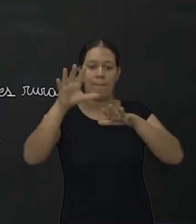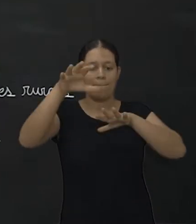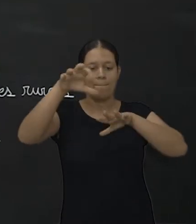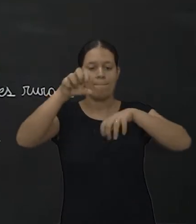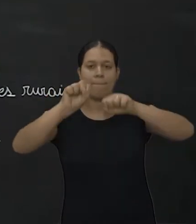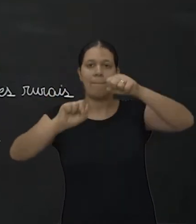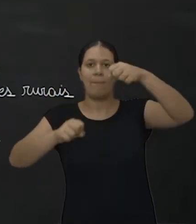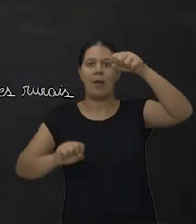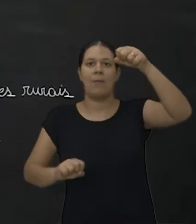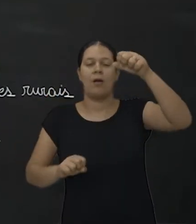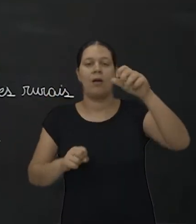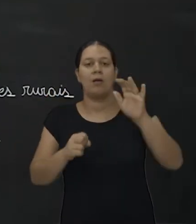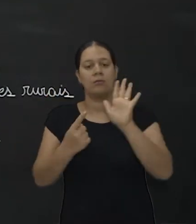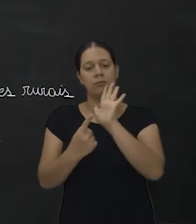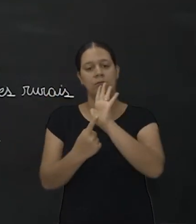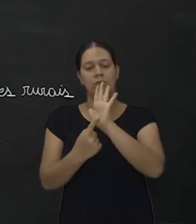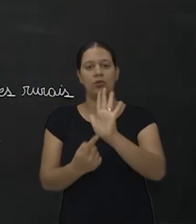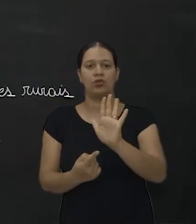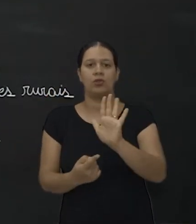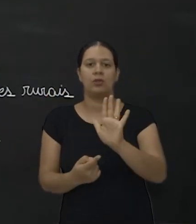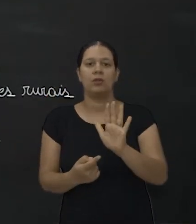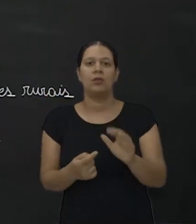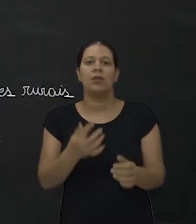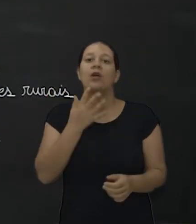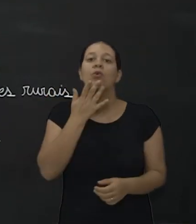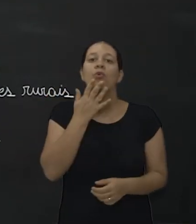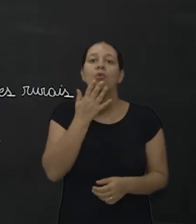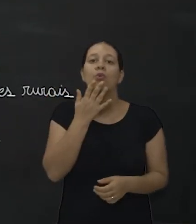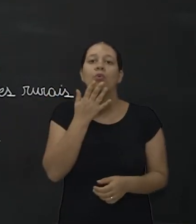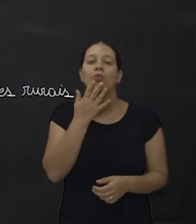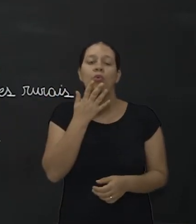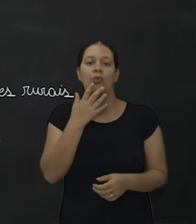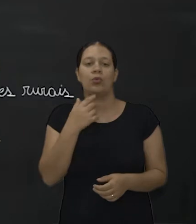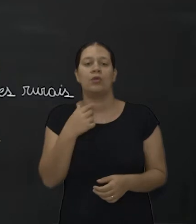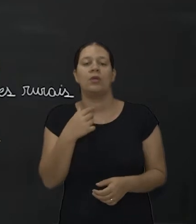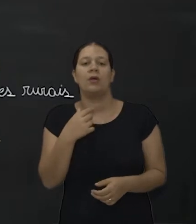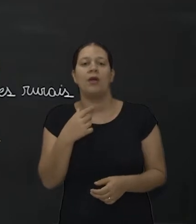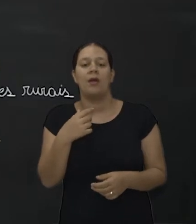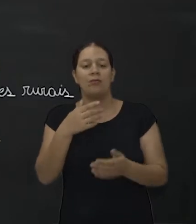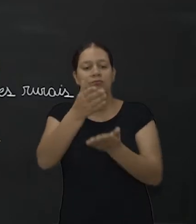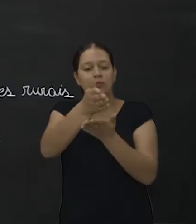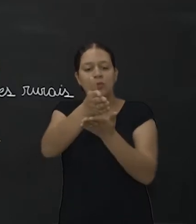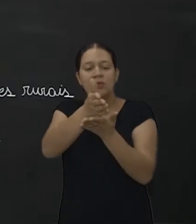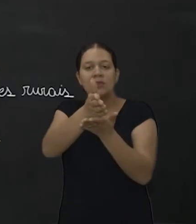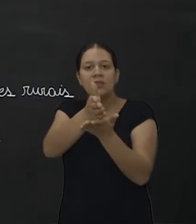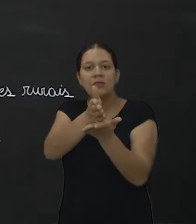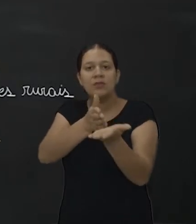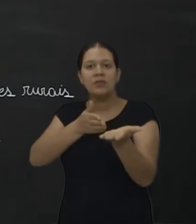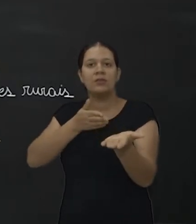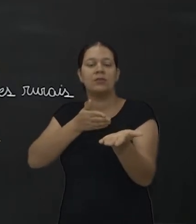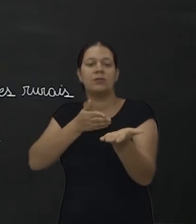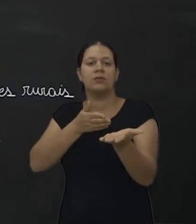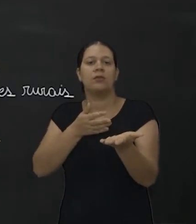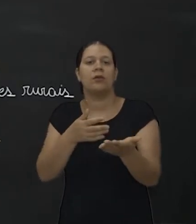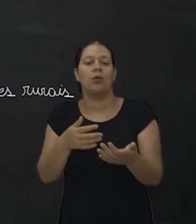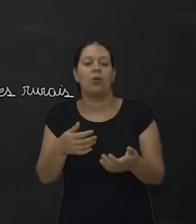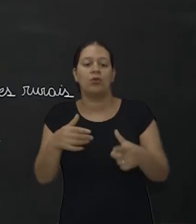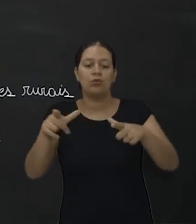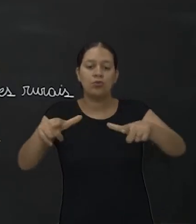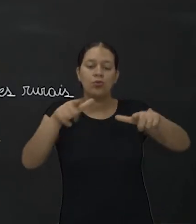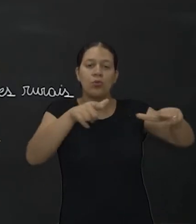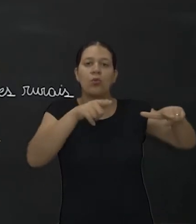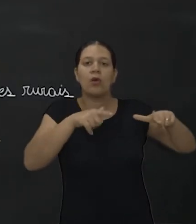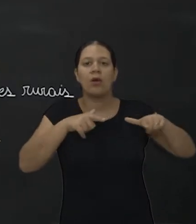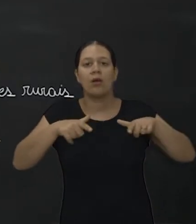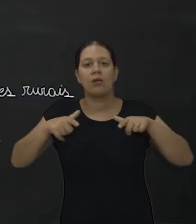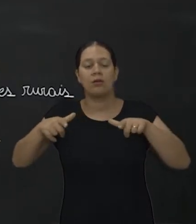a entender, na diversidade das cores, né? Era uma divisão territorial de grandes porções de território, tá?